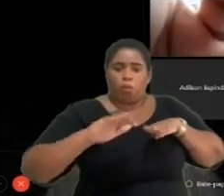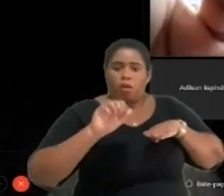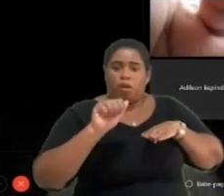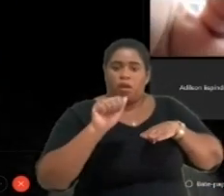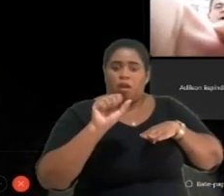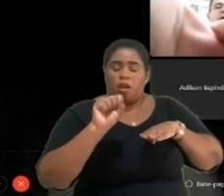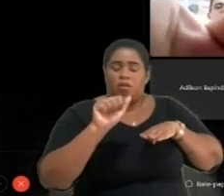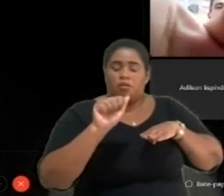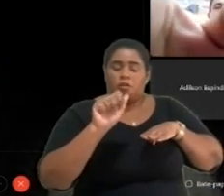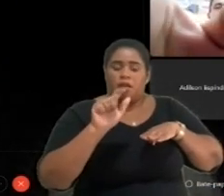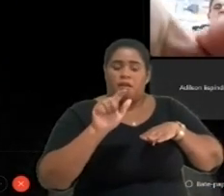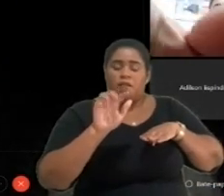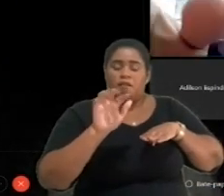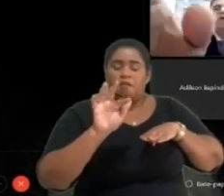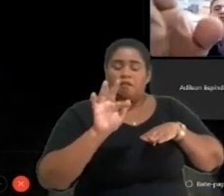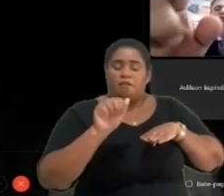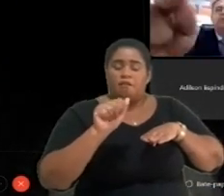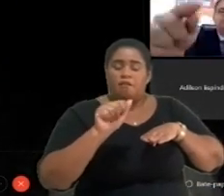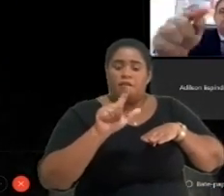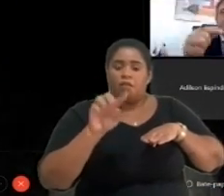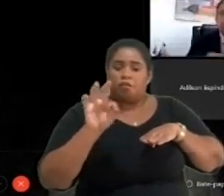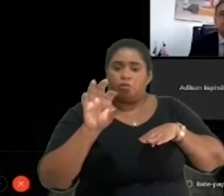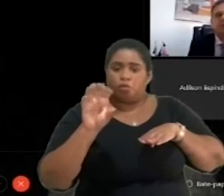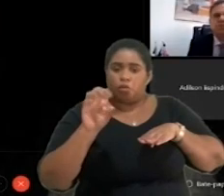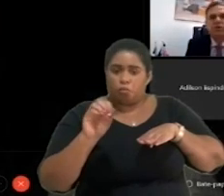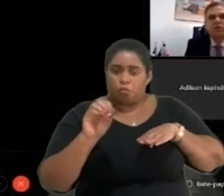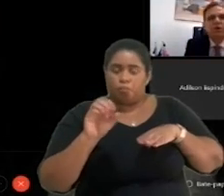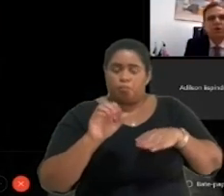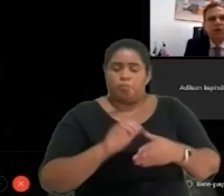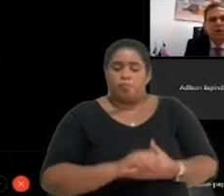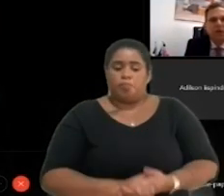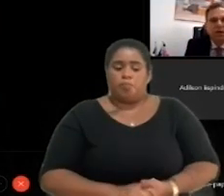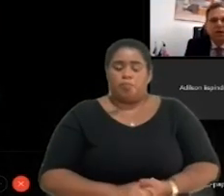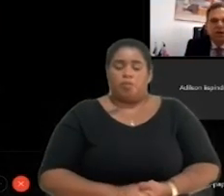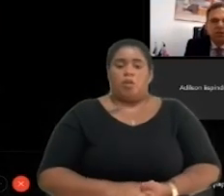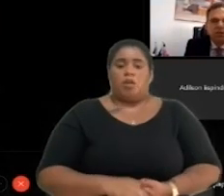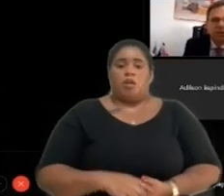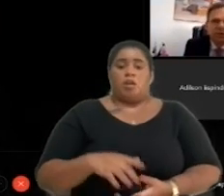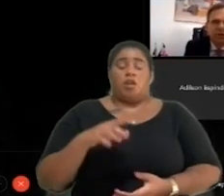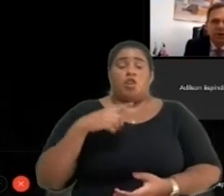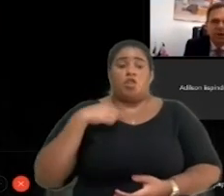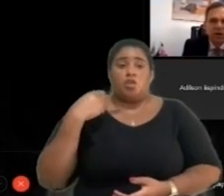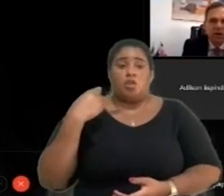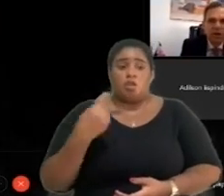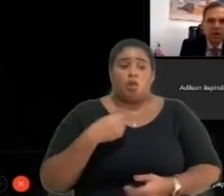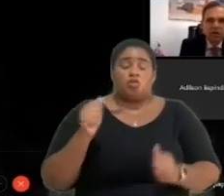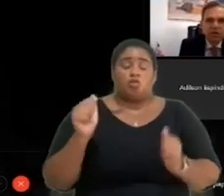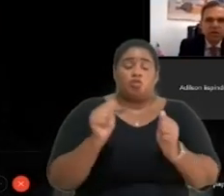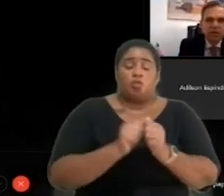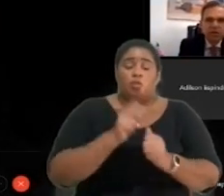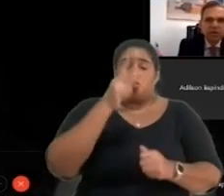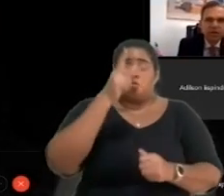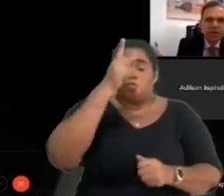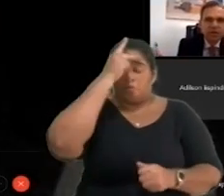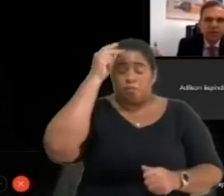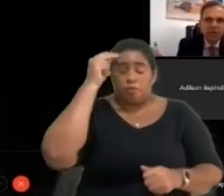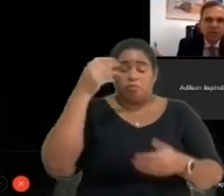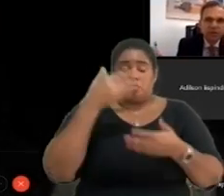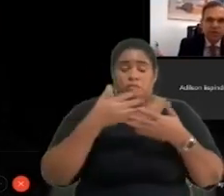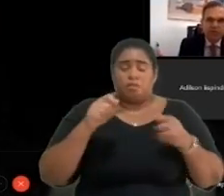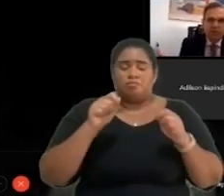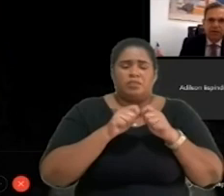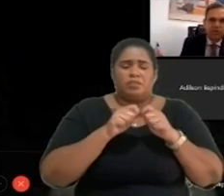memória, quando o prefeito municipal fizemos todos os serviços, todas as desapropriações, drenagens,